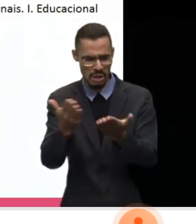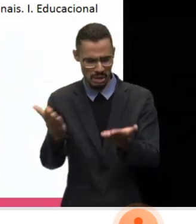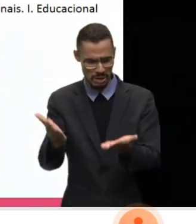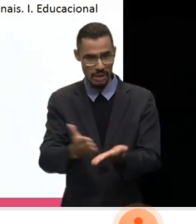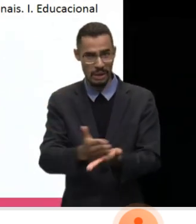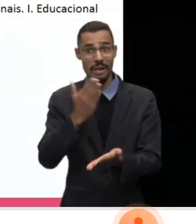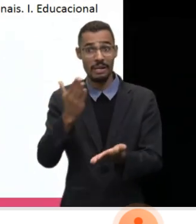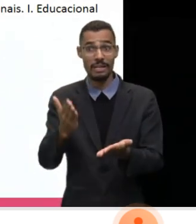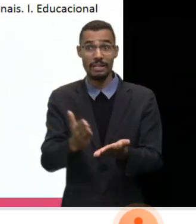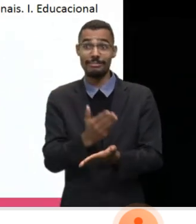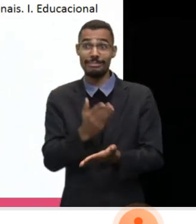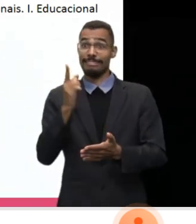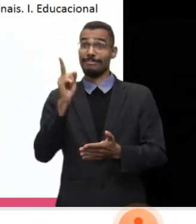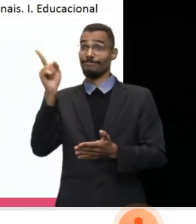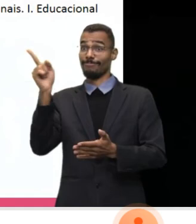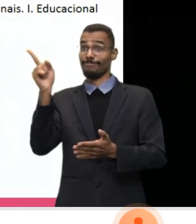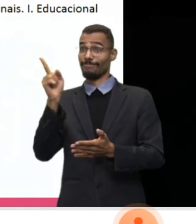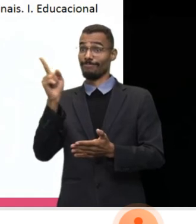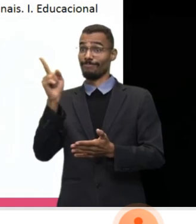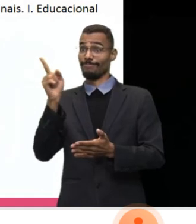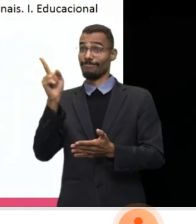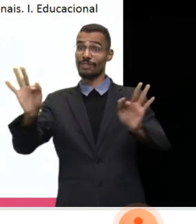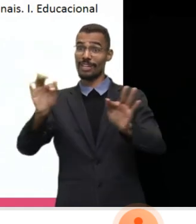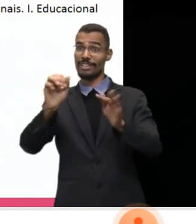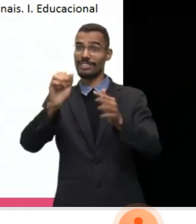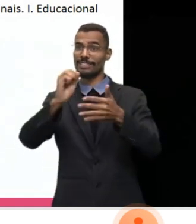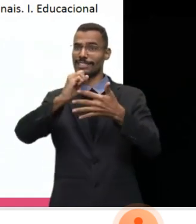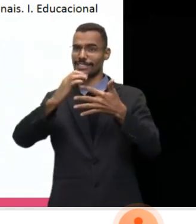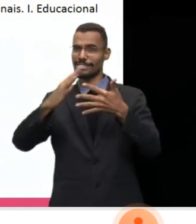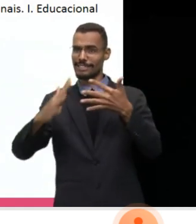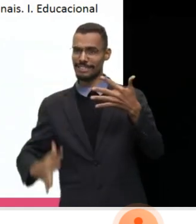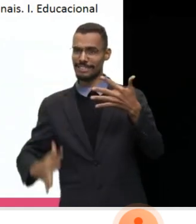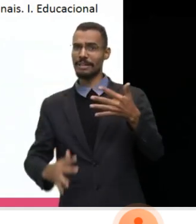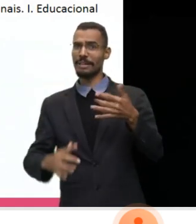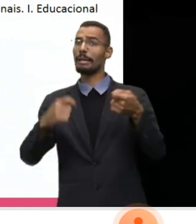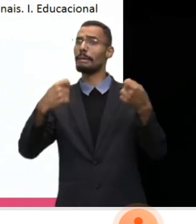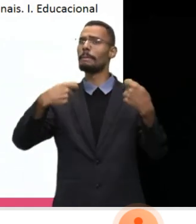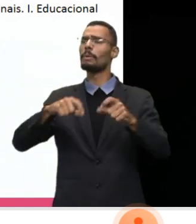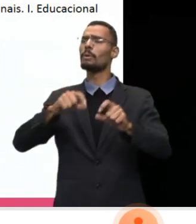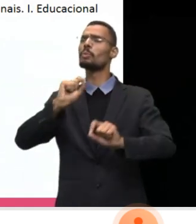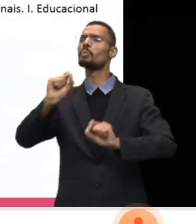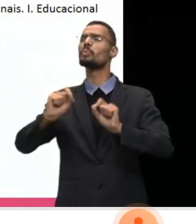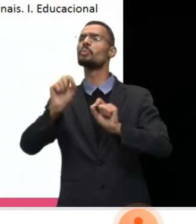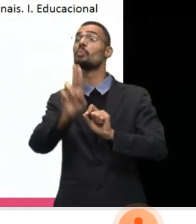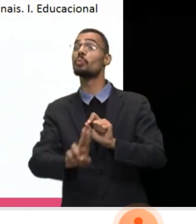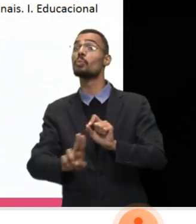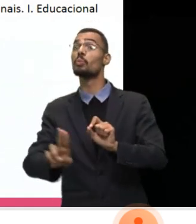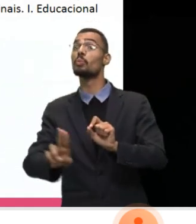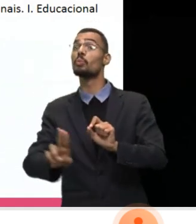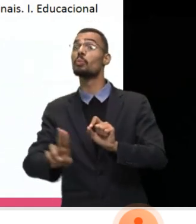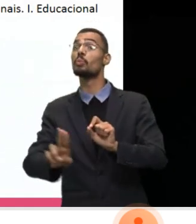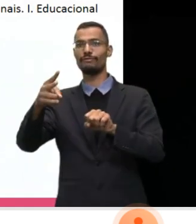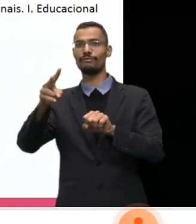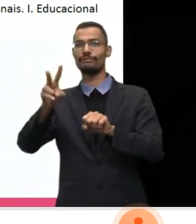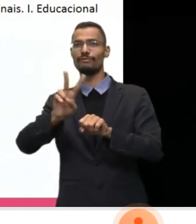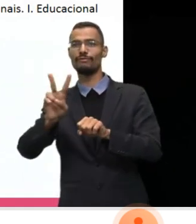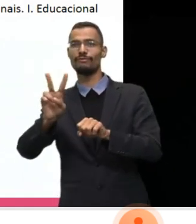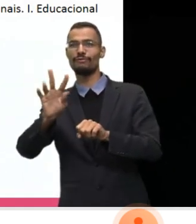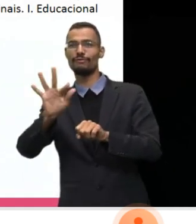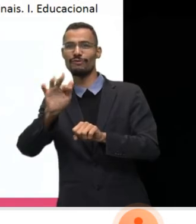Para sinalizar apenas essa frase, ela precisará então utilizar a flexão verbal